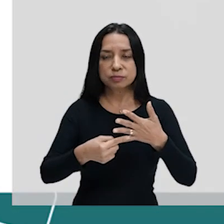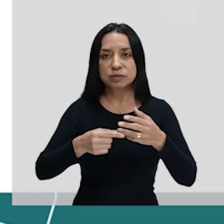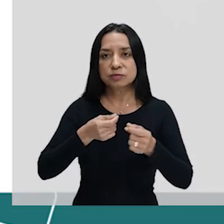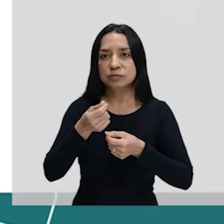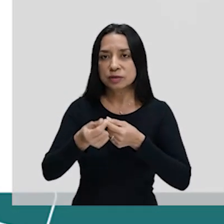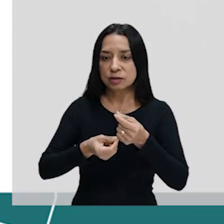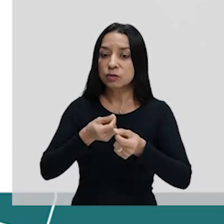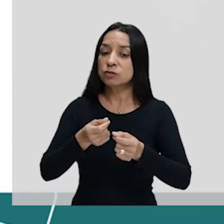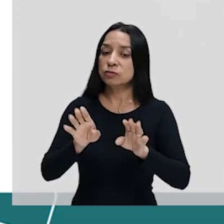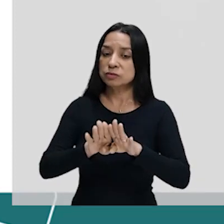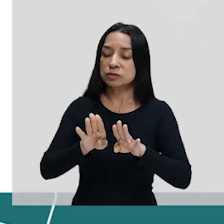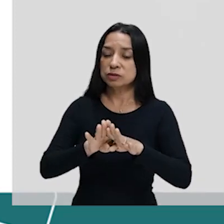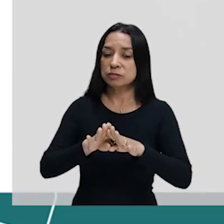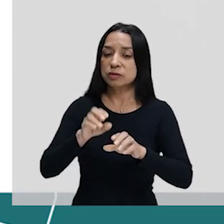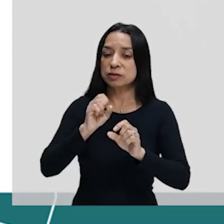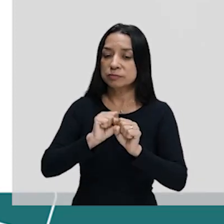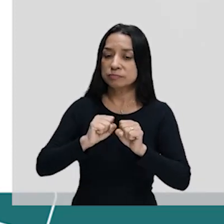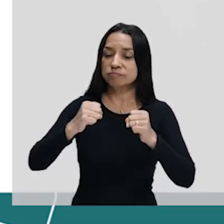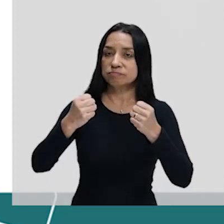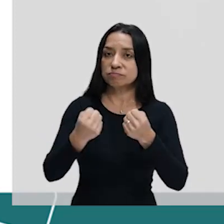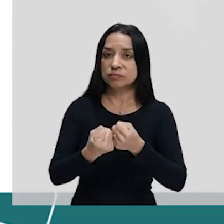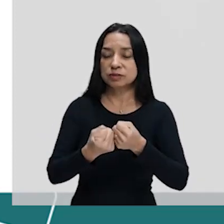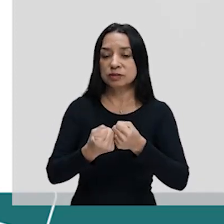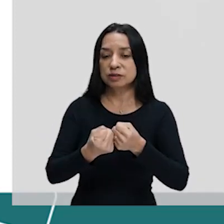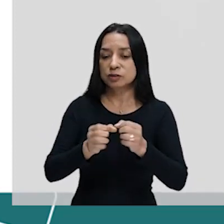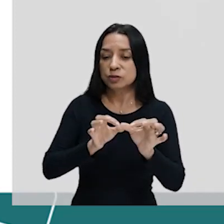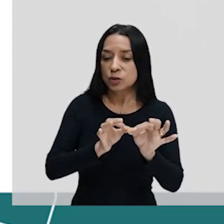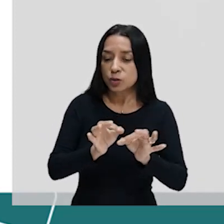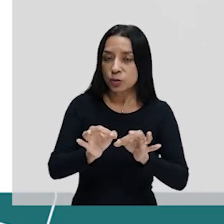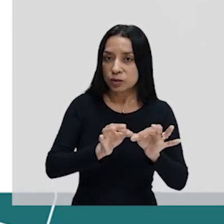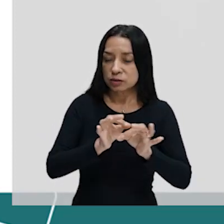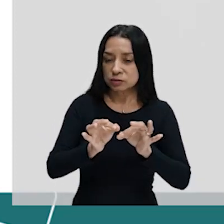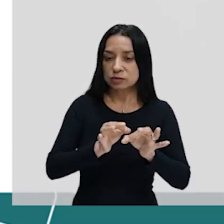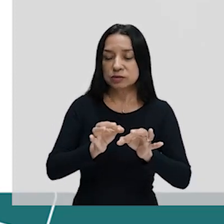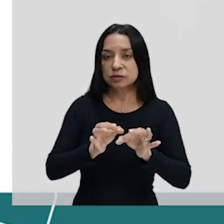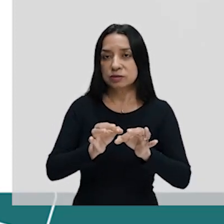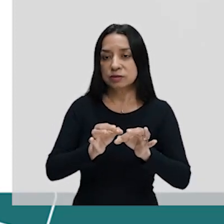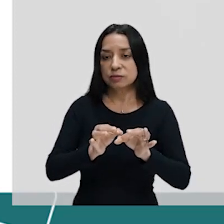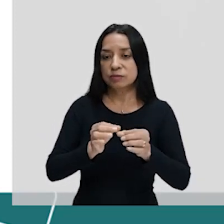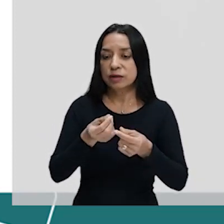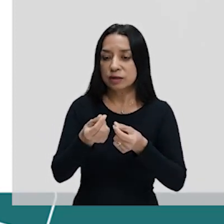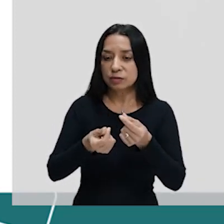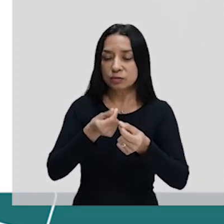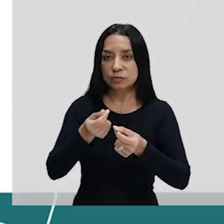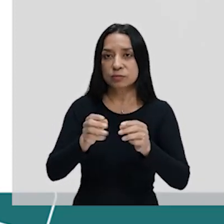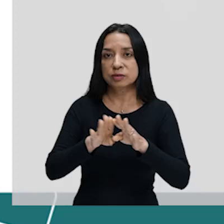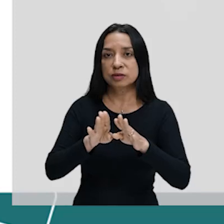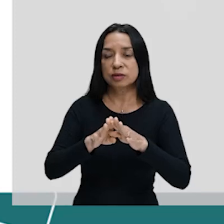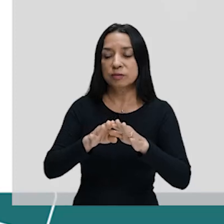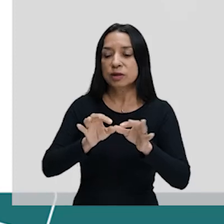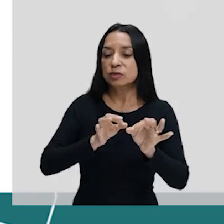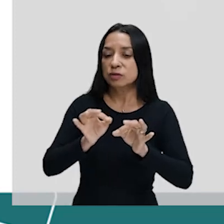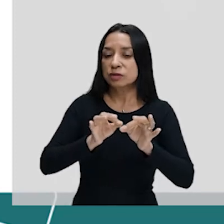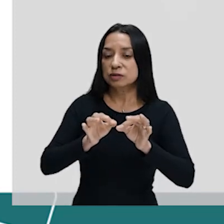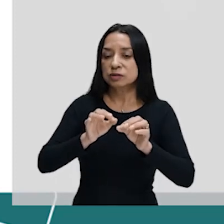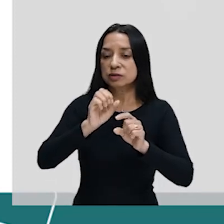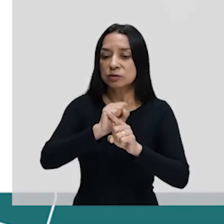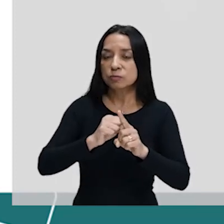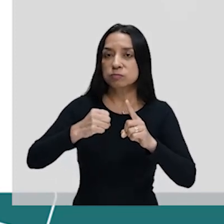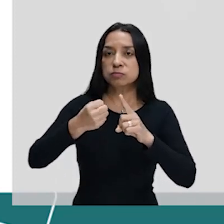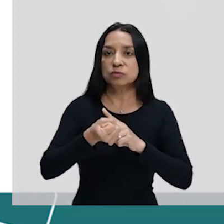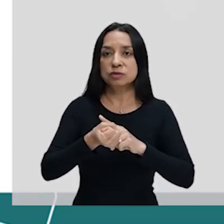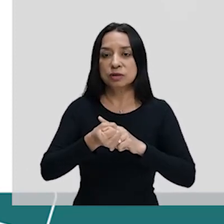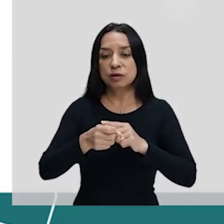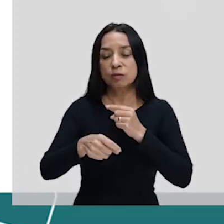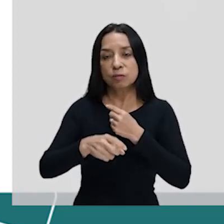da sociedade, em termos de organização econômica e de organização social, o Egito